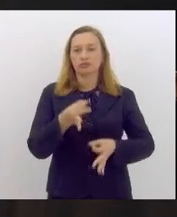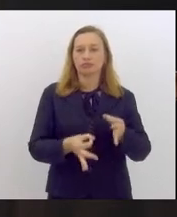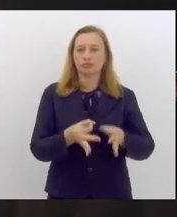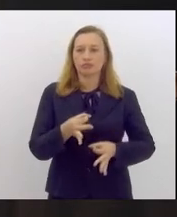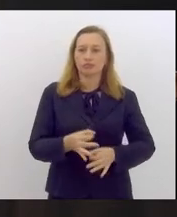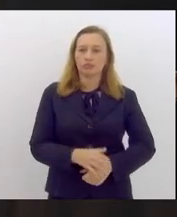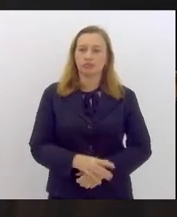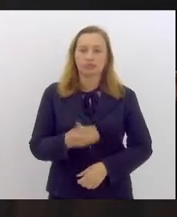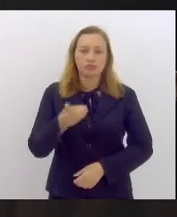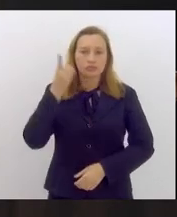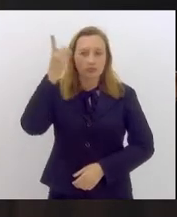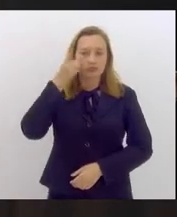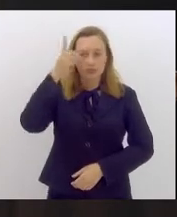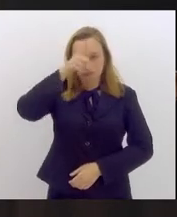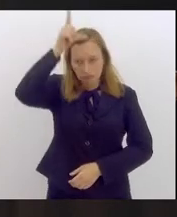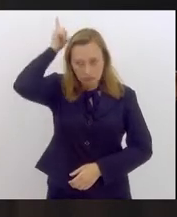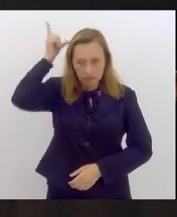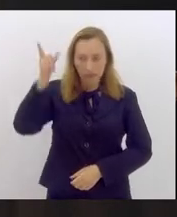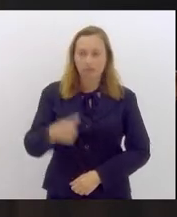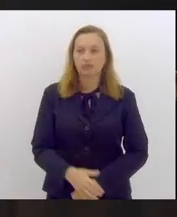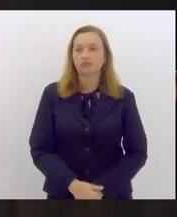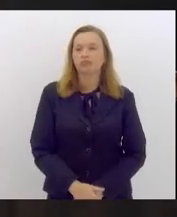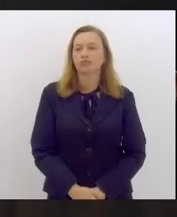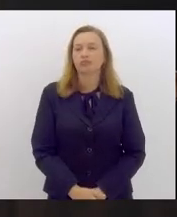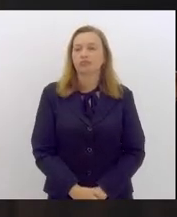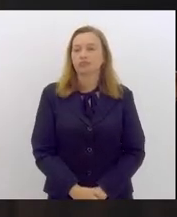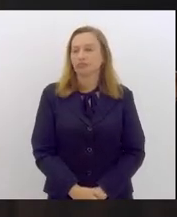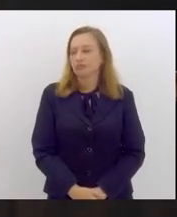parecer, deputado Luiz Paulo.